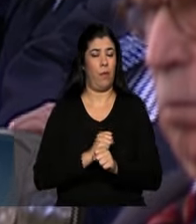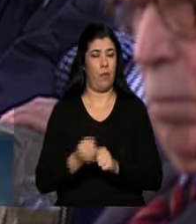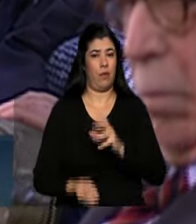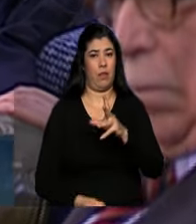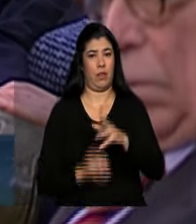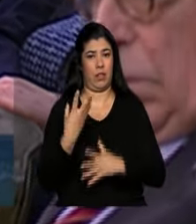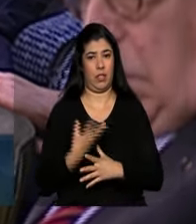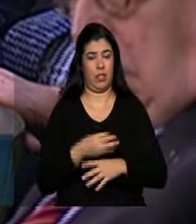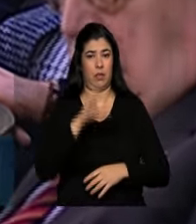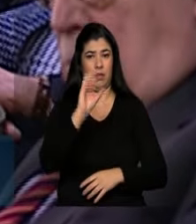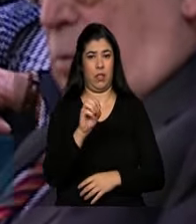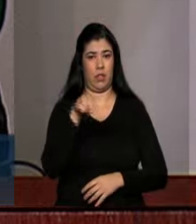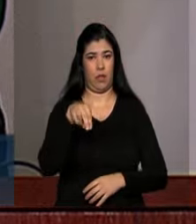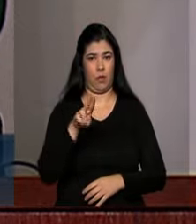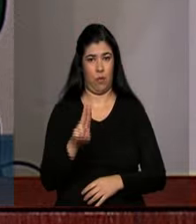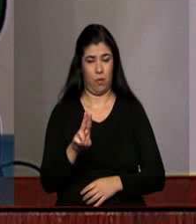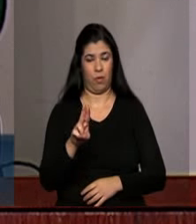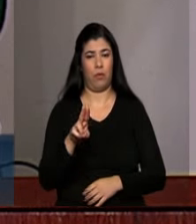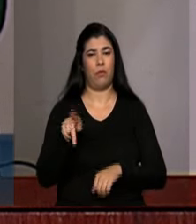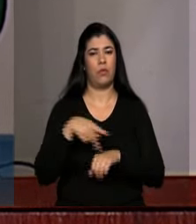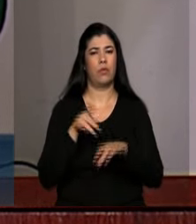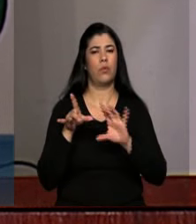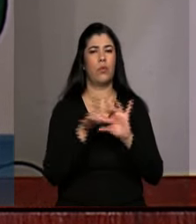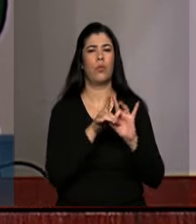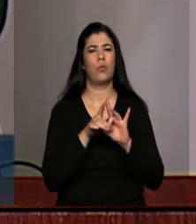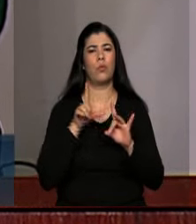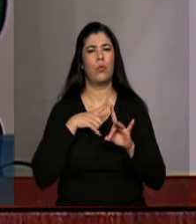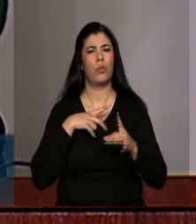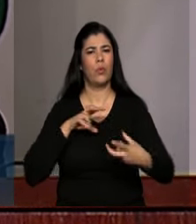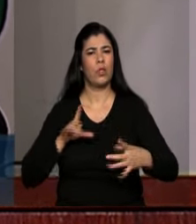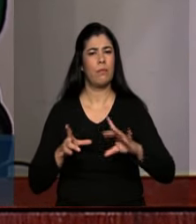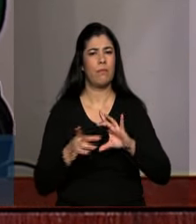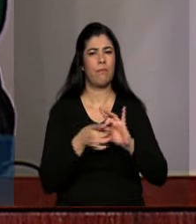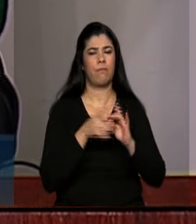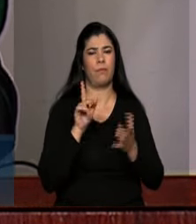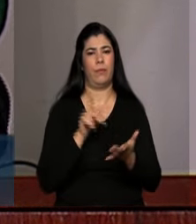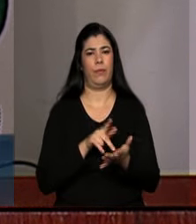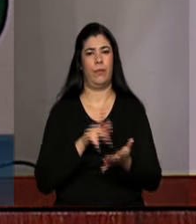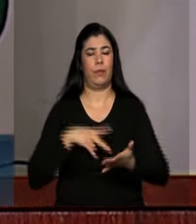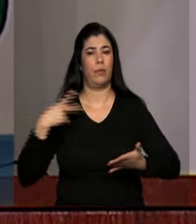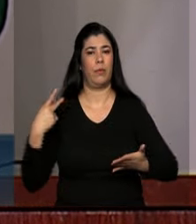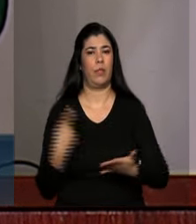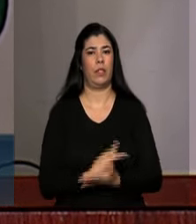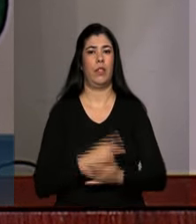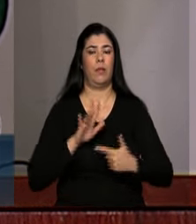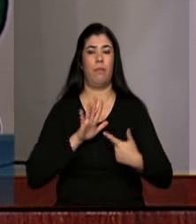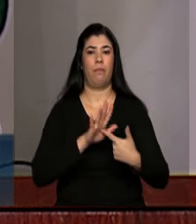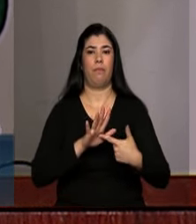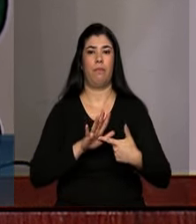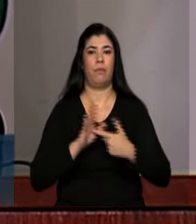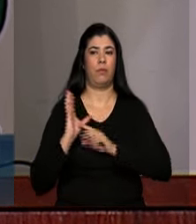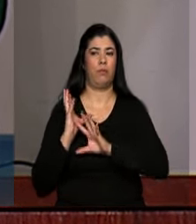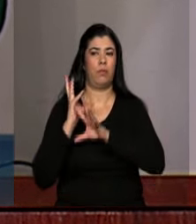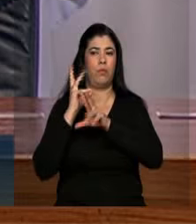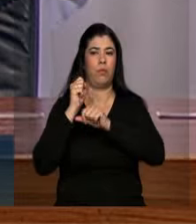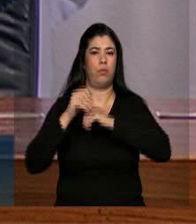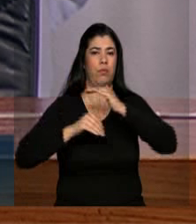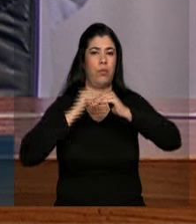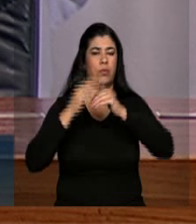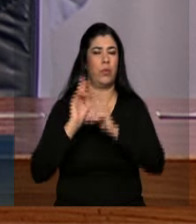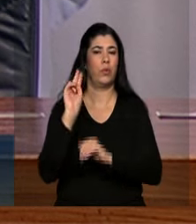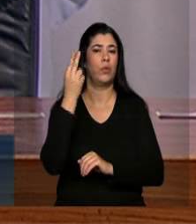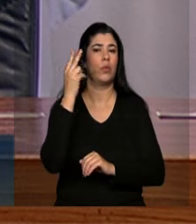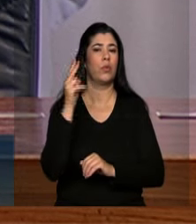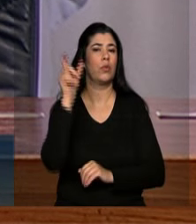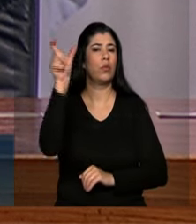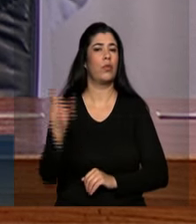eventos que se entrelaçam na densa trama de acontecimentos que inauguraram um ciclo histórico de revalorização do